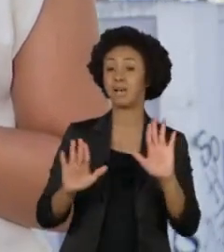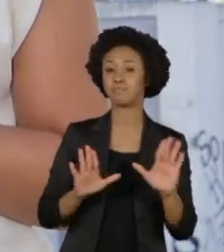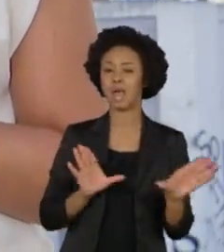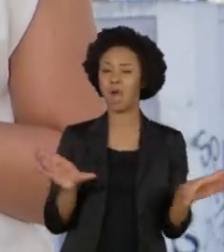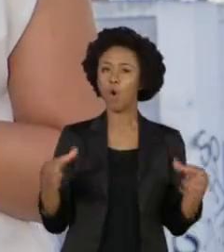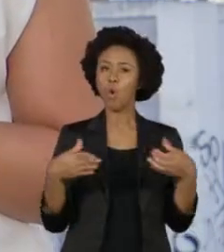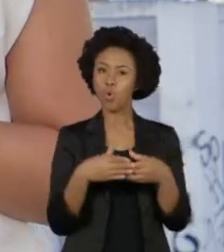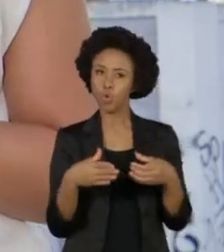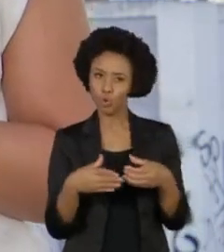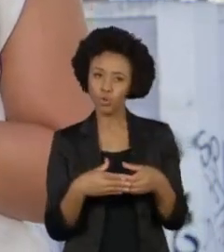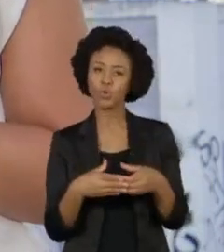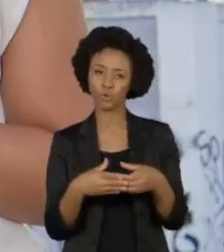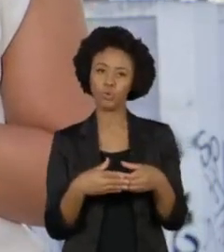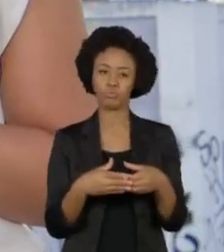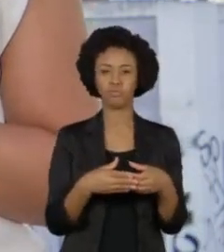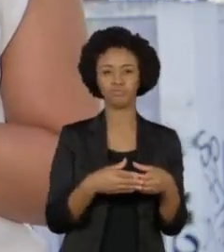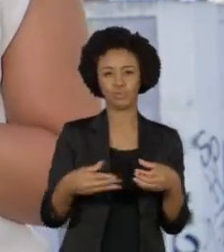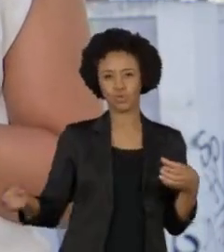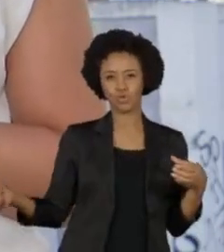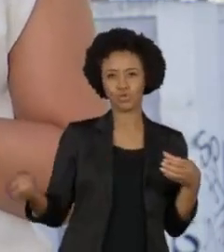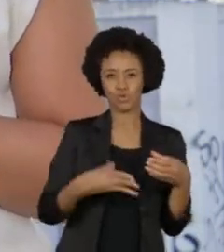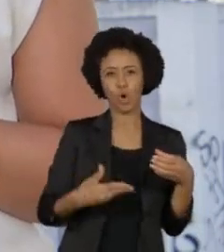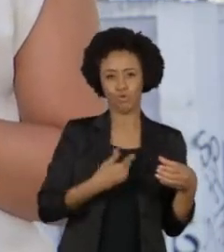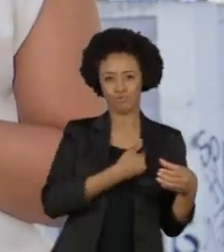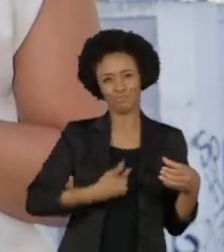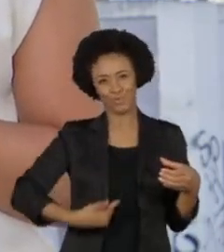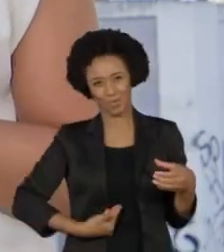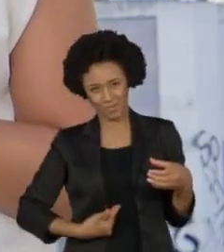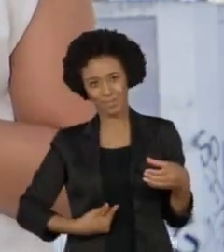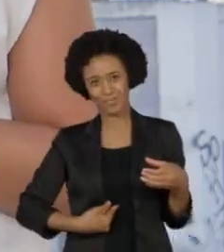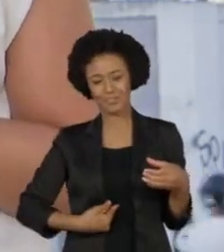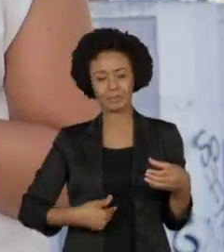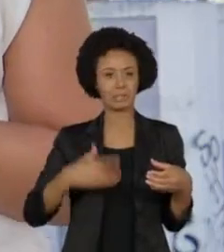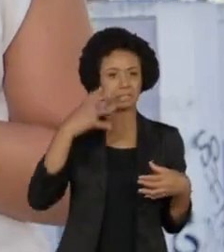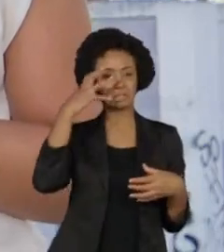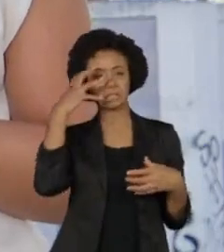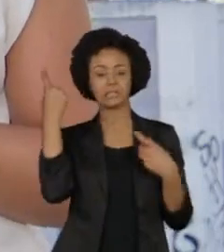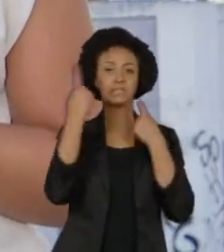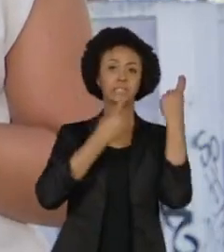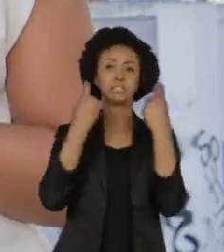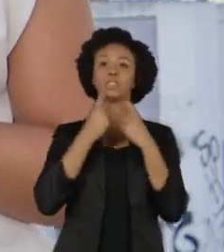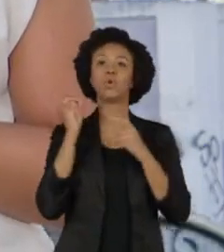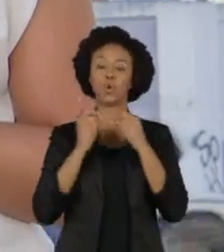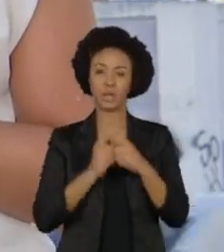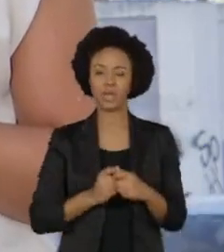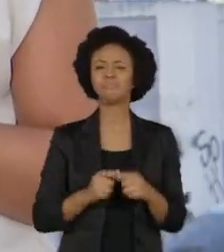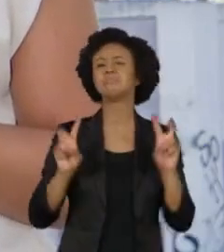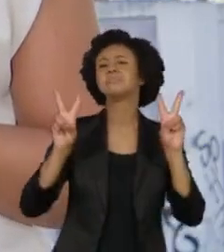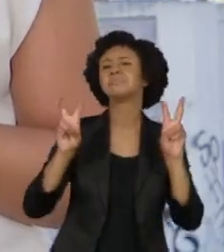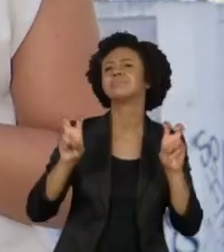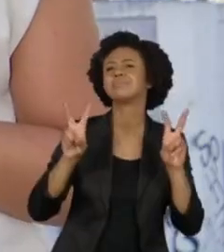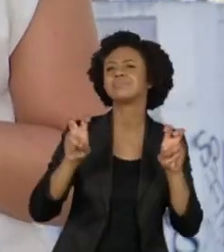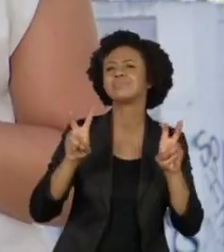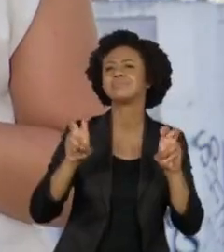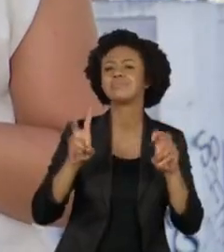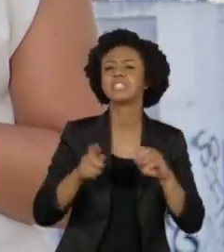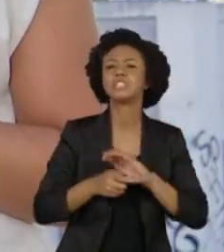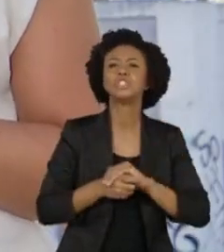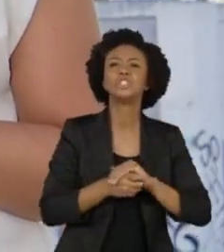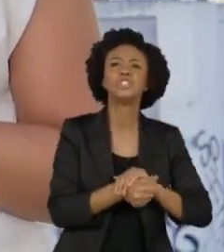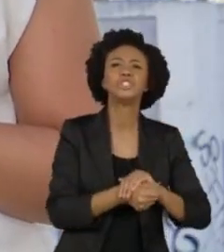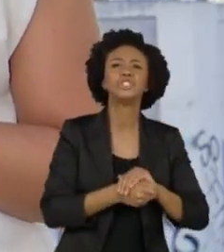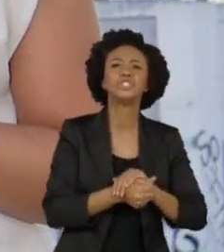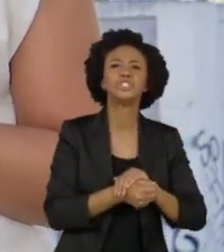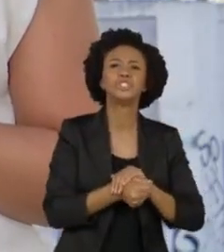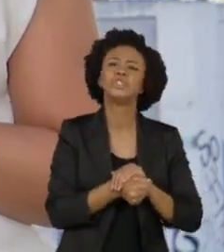transição de Minas e Energia, devido ao tamanho do rombo, é com os chamados jabutis que os parlamentares incluíram no processo